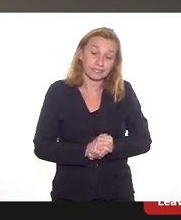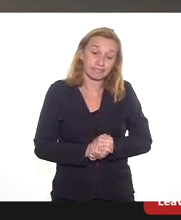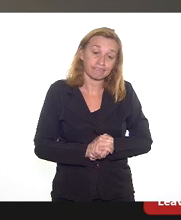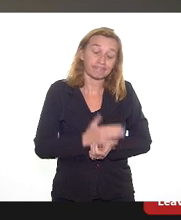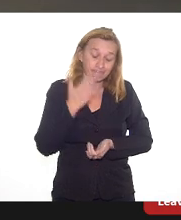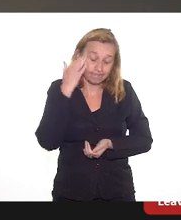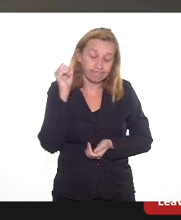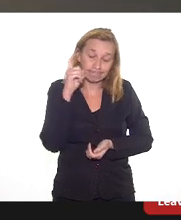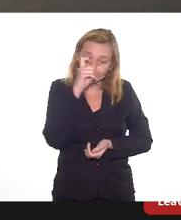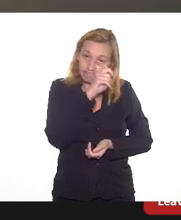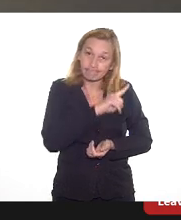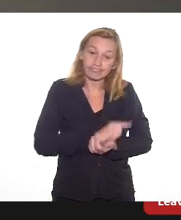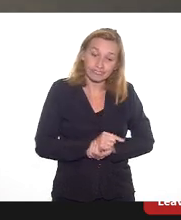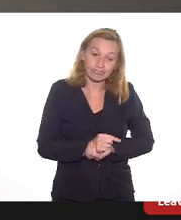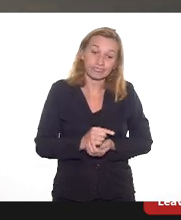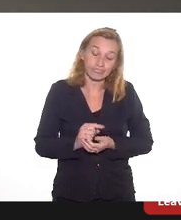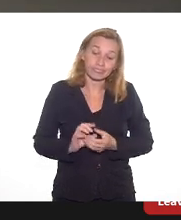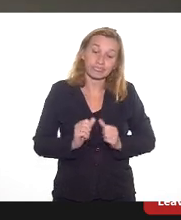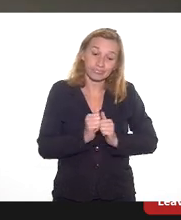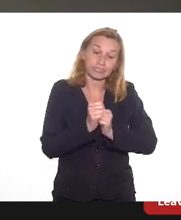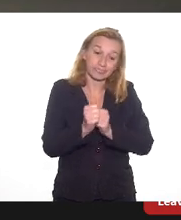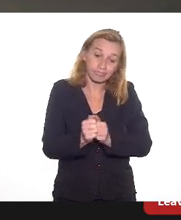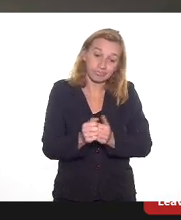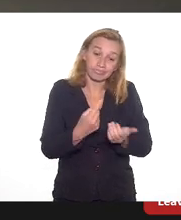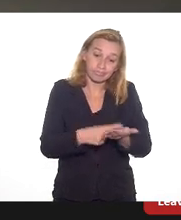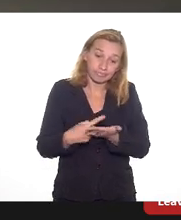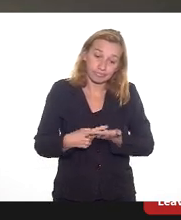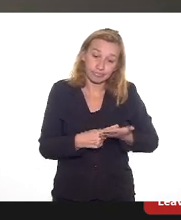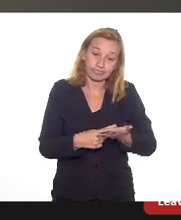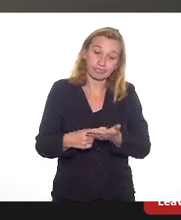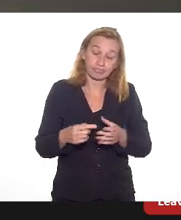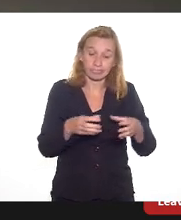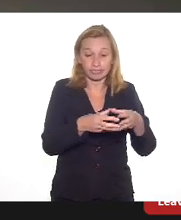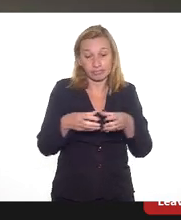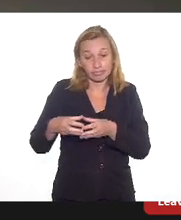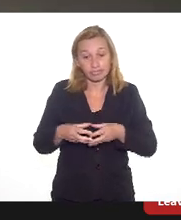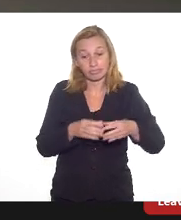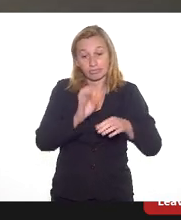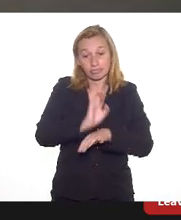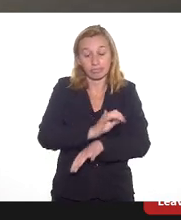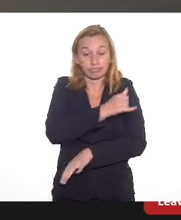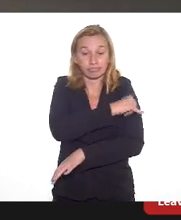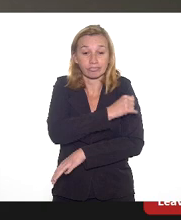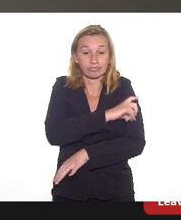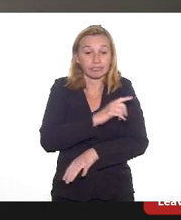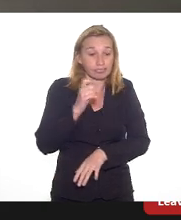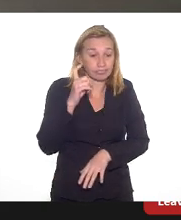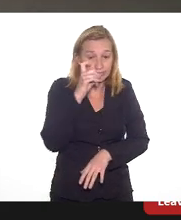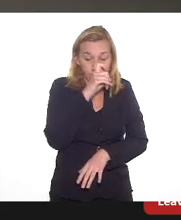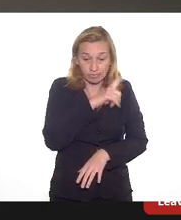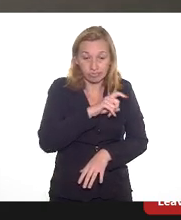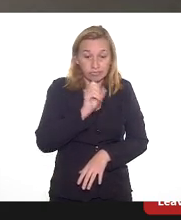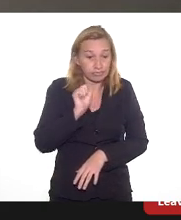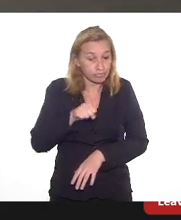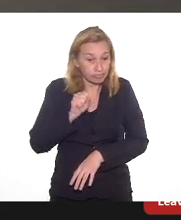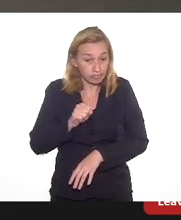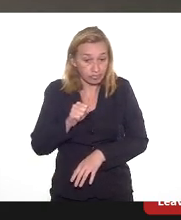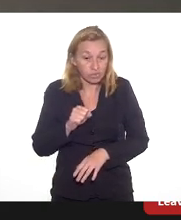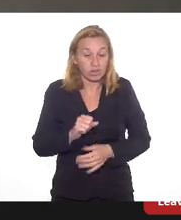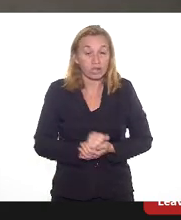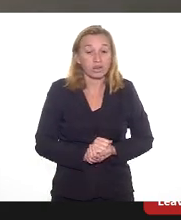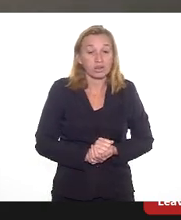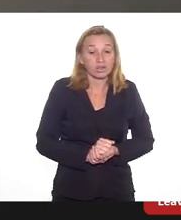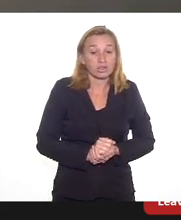sei como é difícil a gente coordenar a satisfação das categorias. O Estado hoje é um desmonte, sim, é fruto não de meses ou de